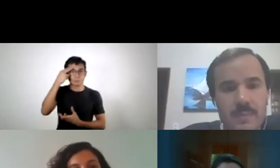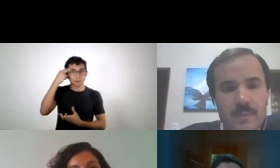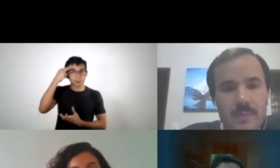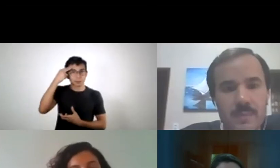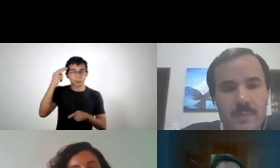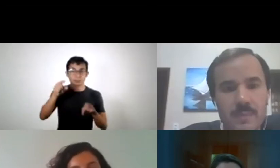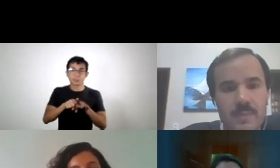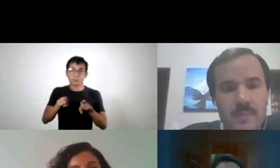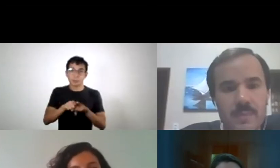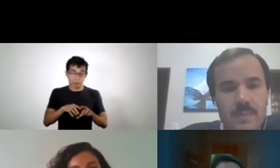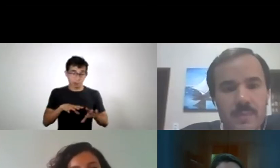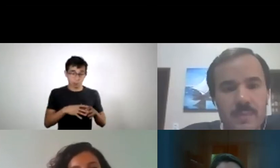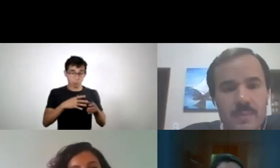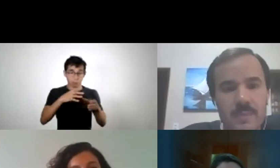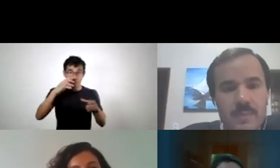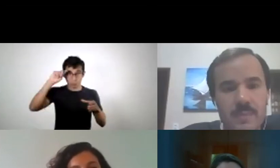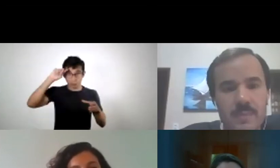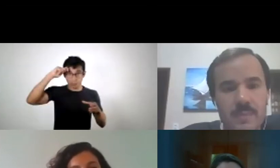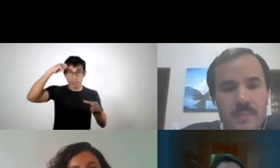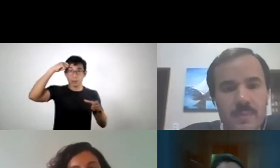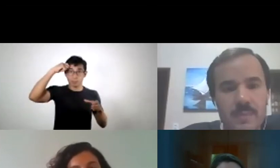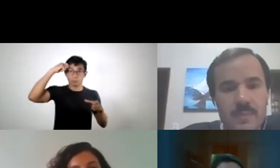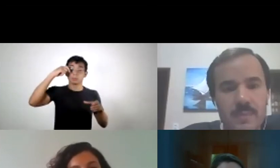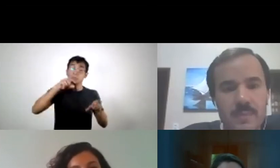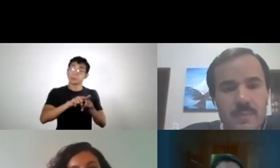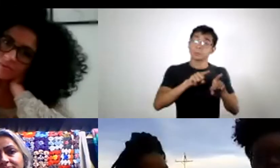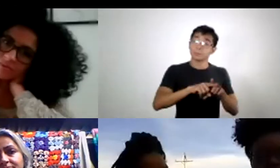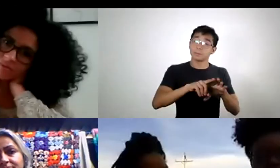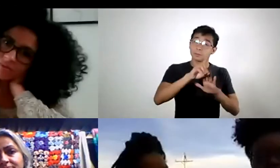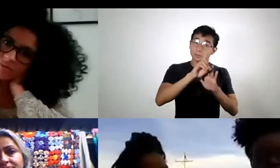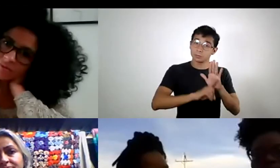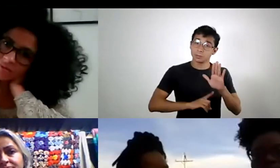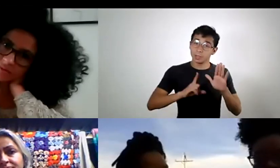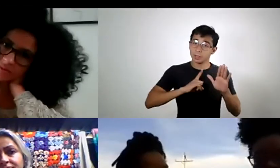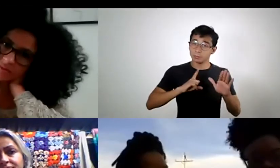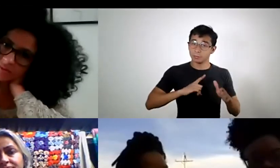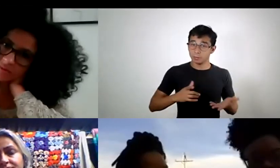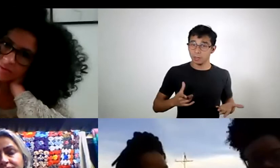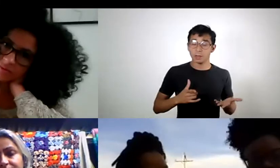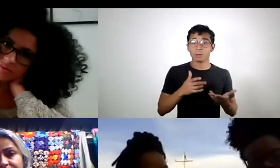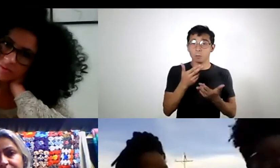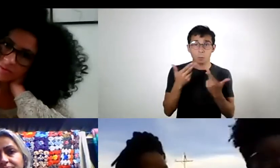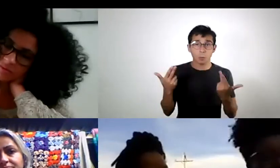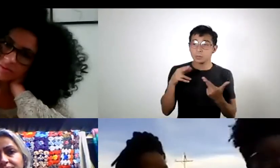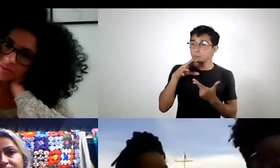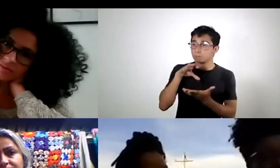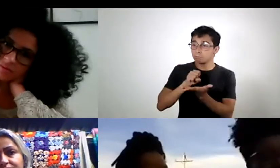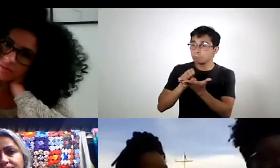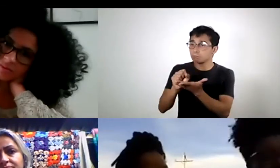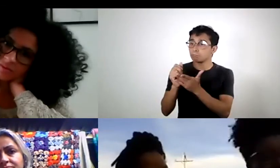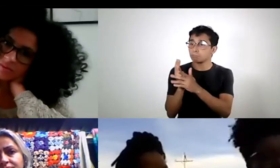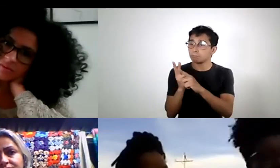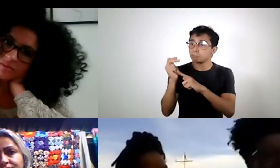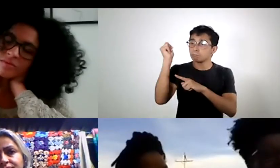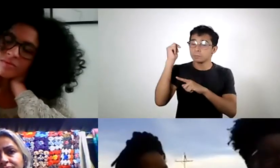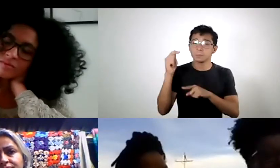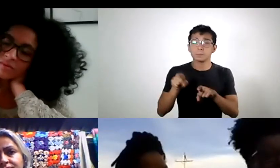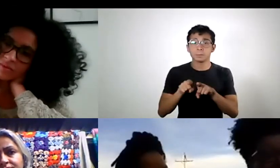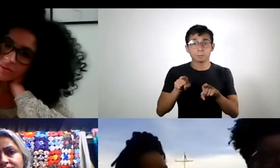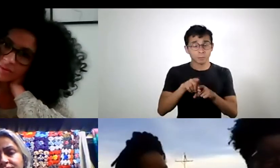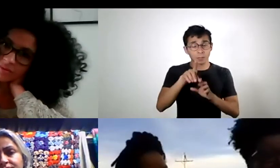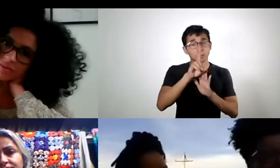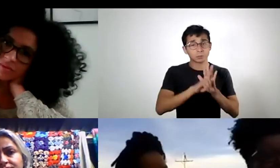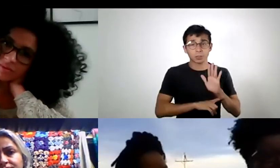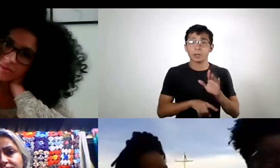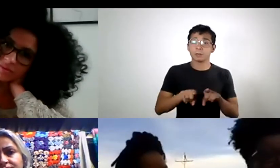jovens quilombolas têm direito e também têm os desejos, né? De ter acesso à